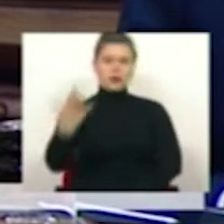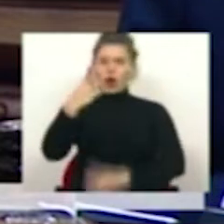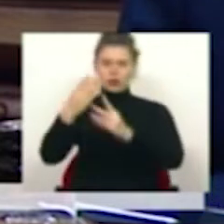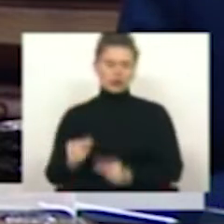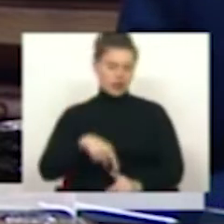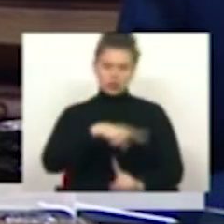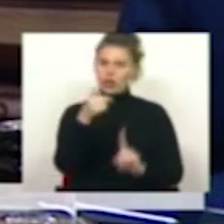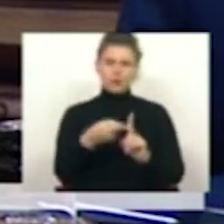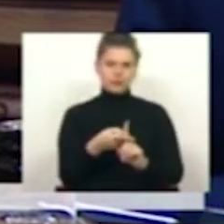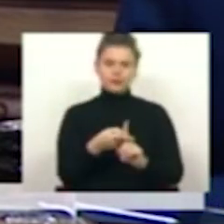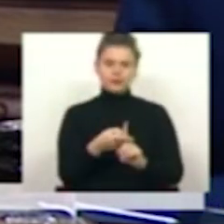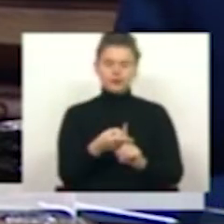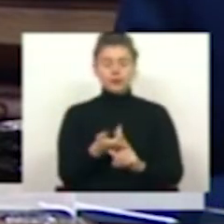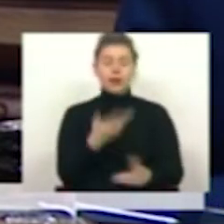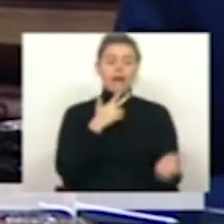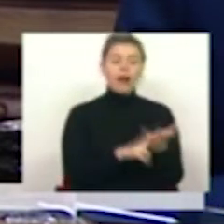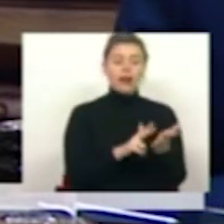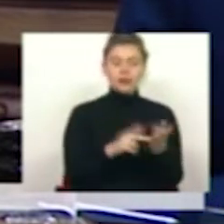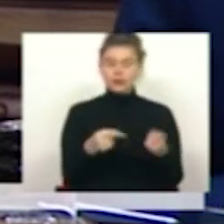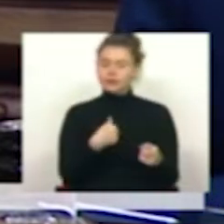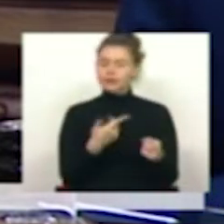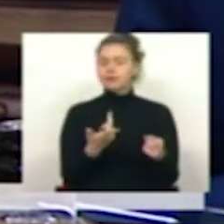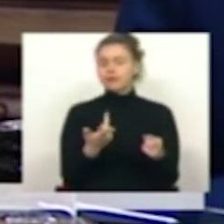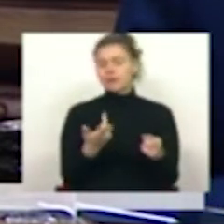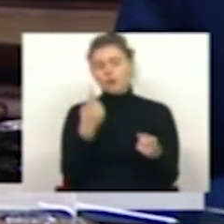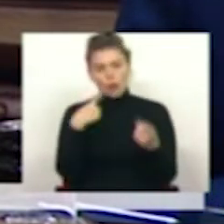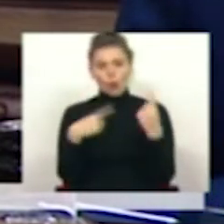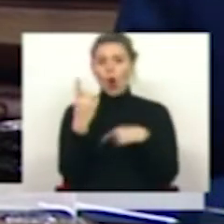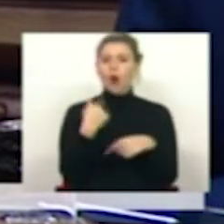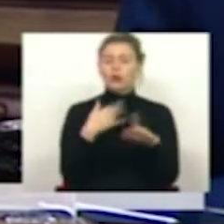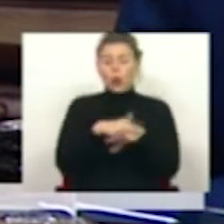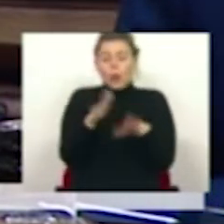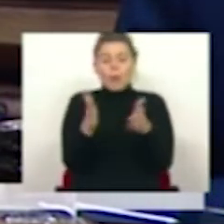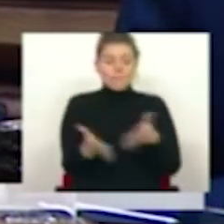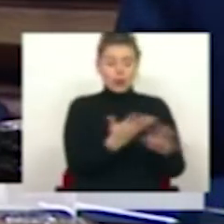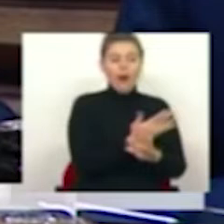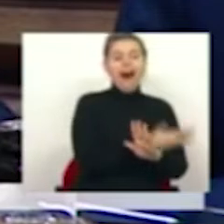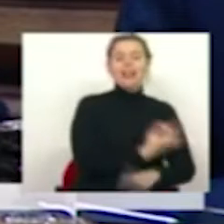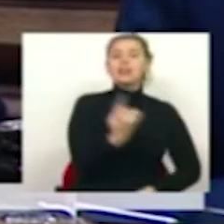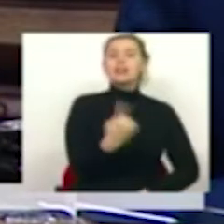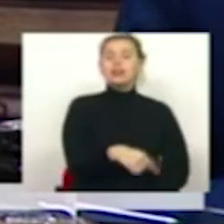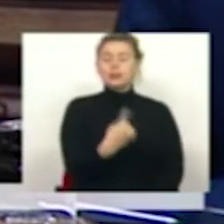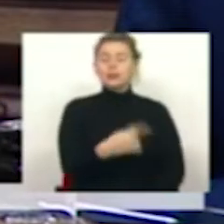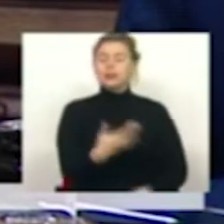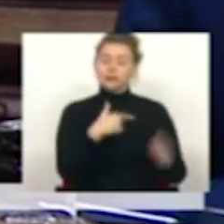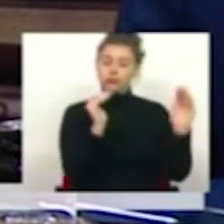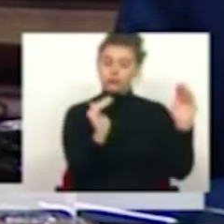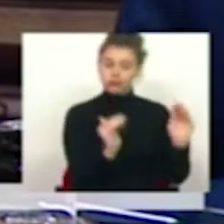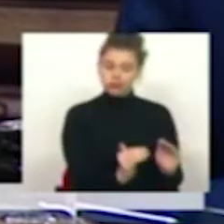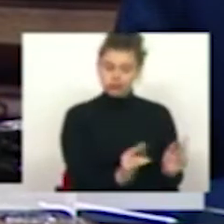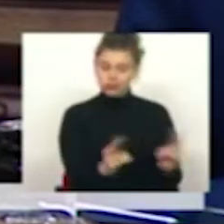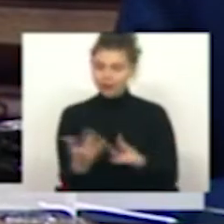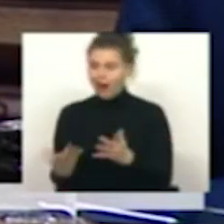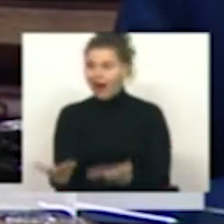mental o fundamento hein após um período de redução